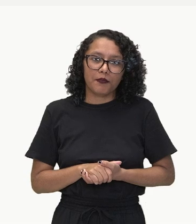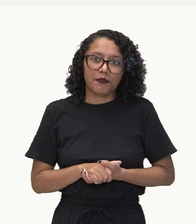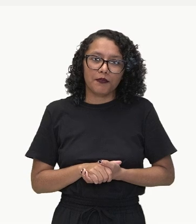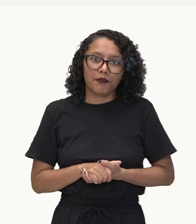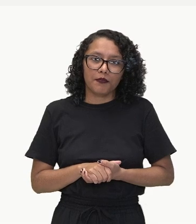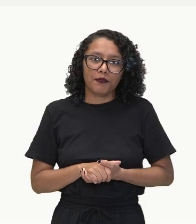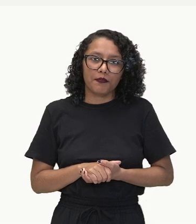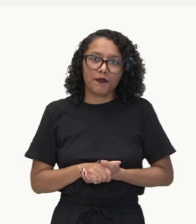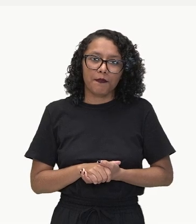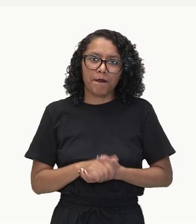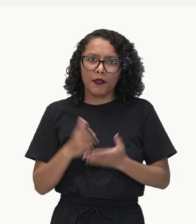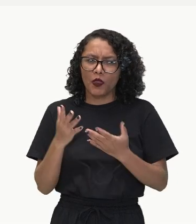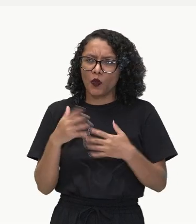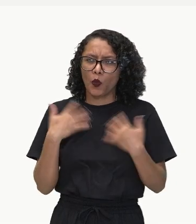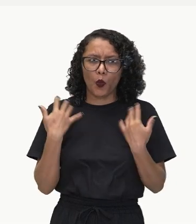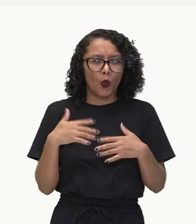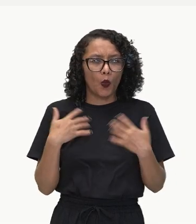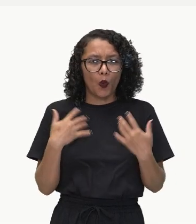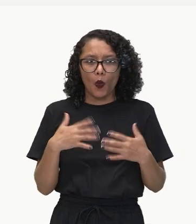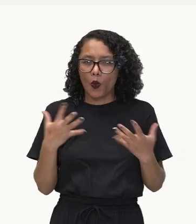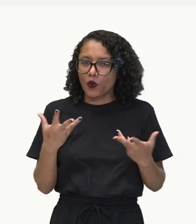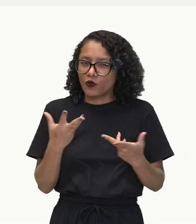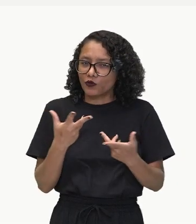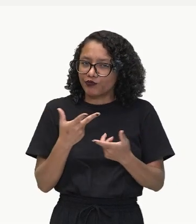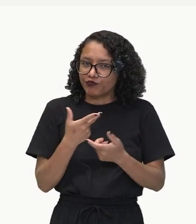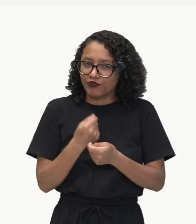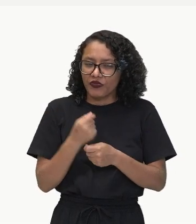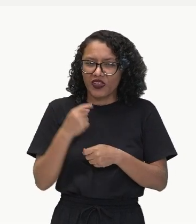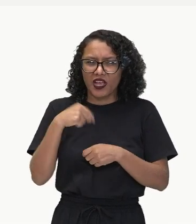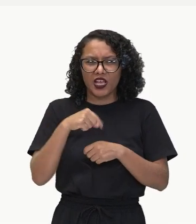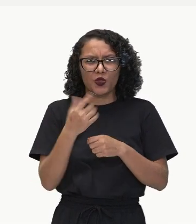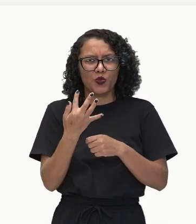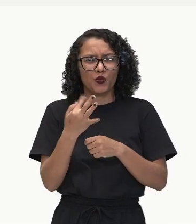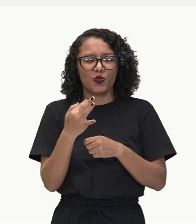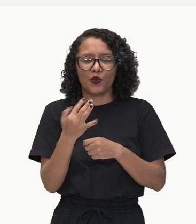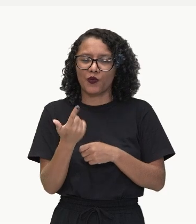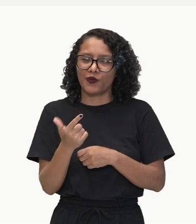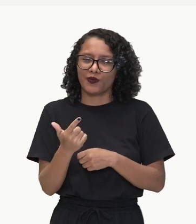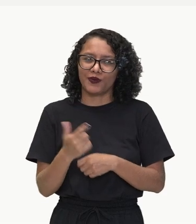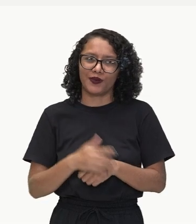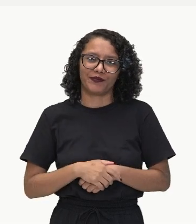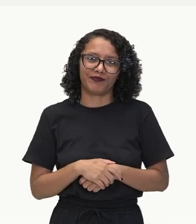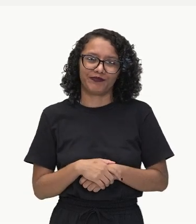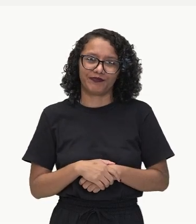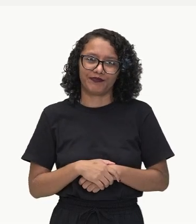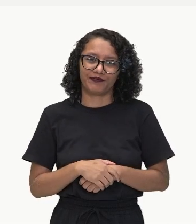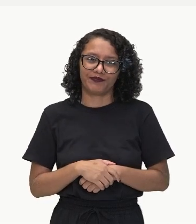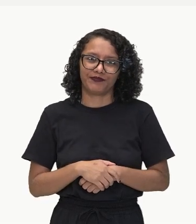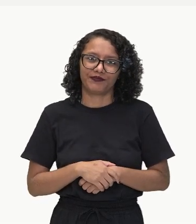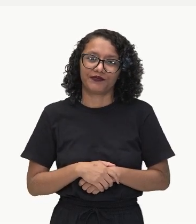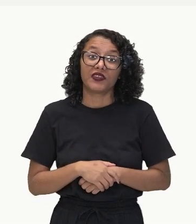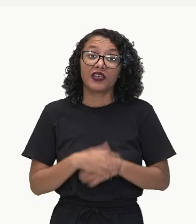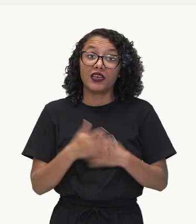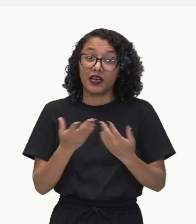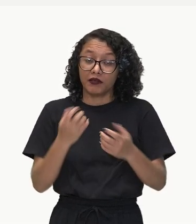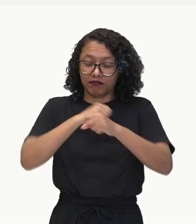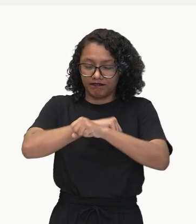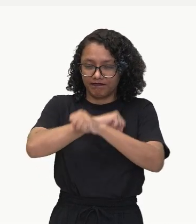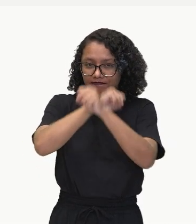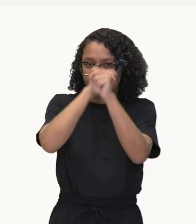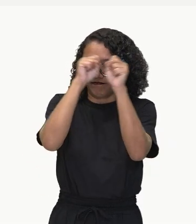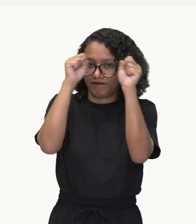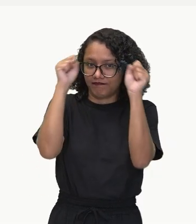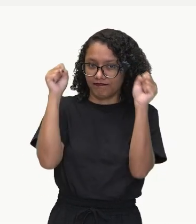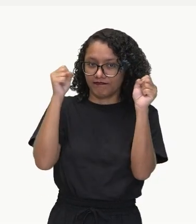é incrível. Aqui a dor não está presente. Muito bem. Aí ele acorda. Notem aqui que